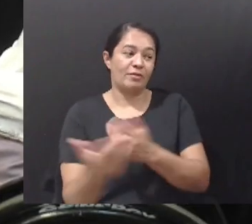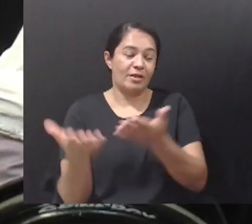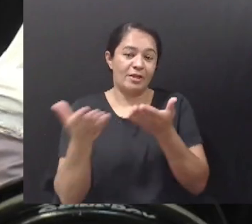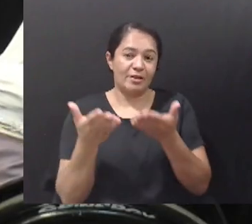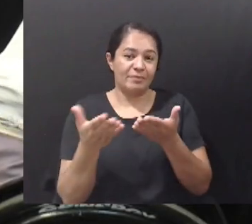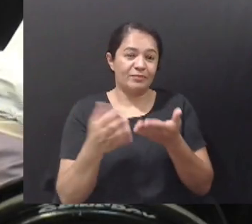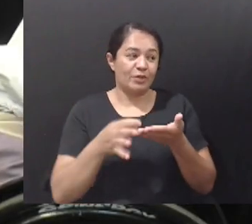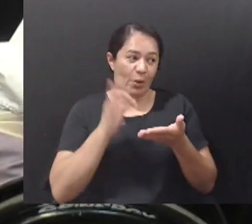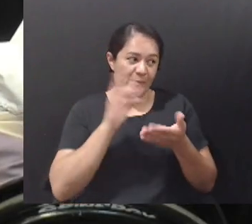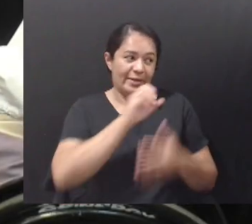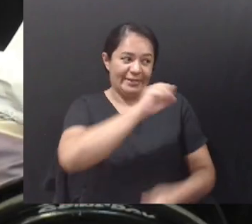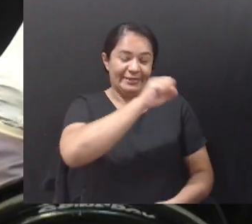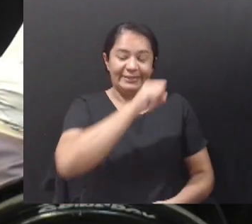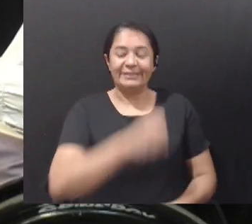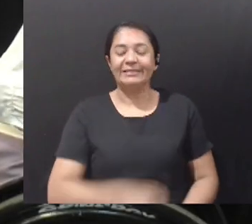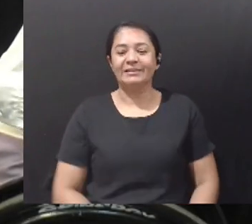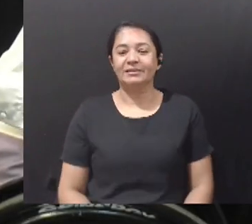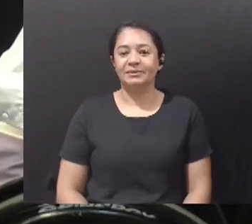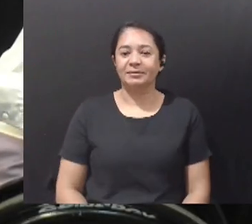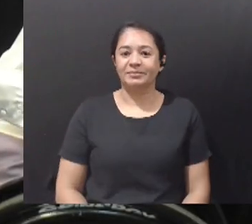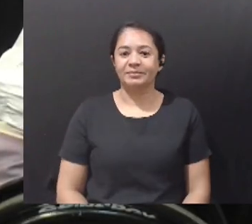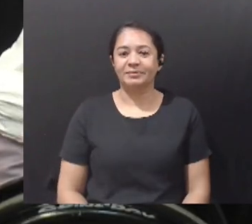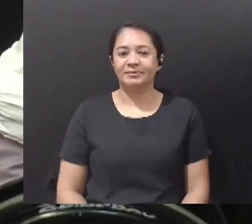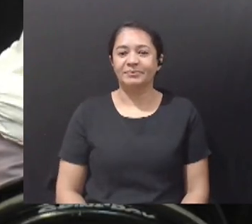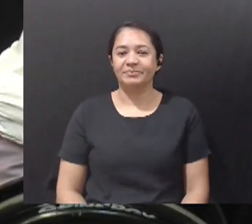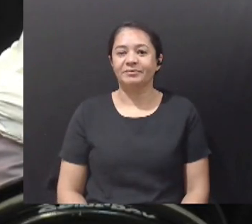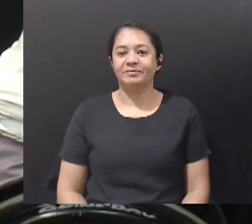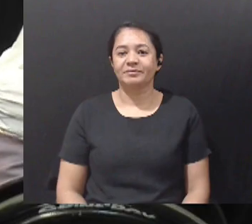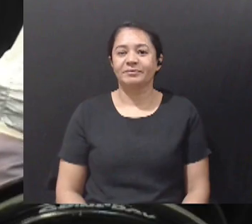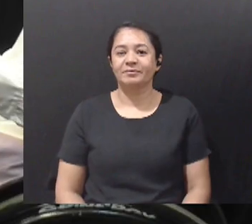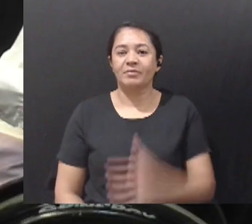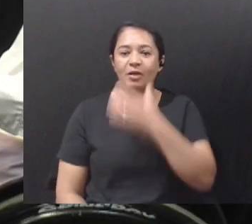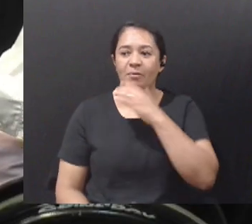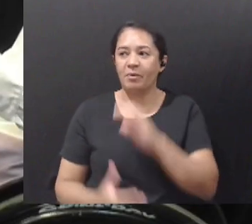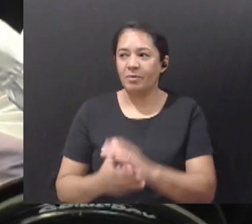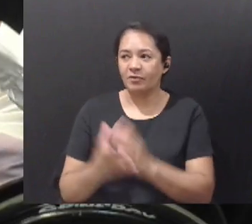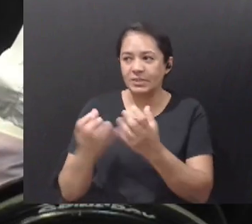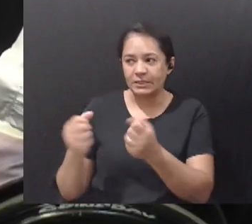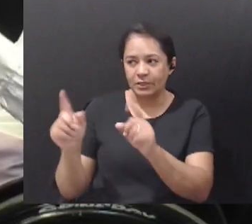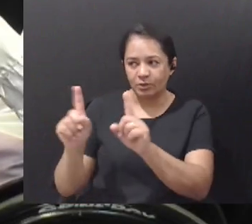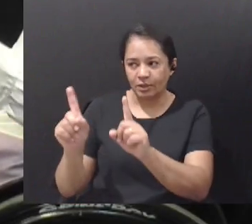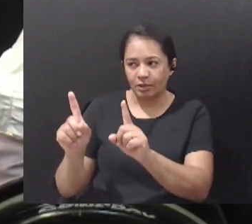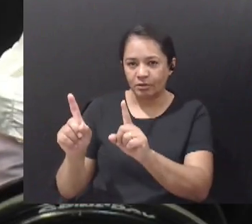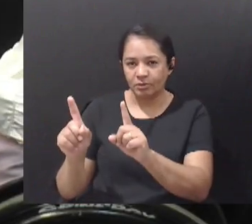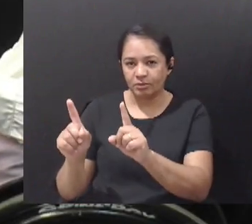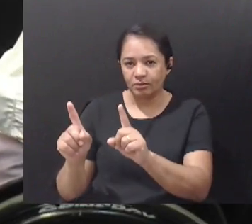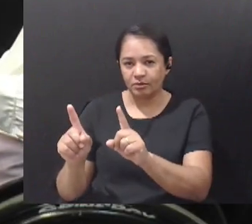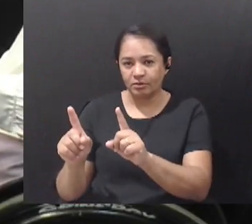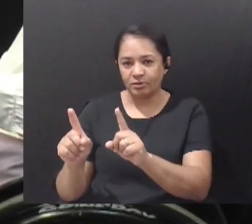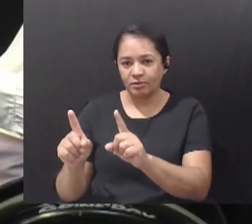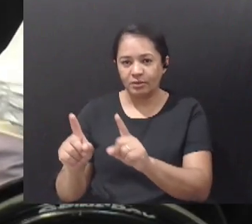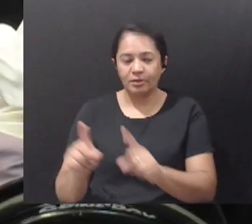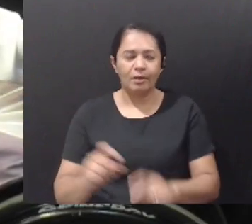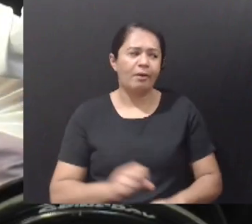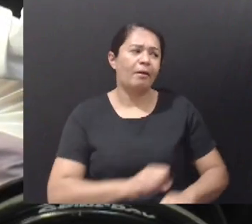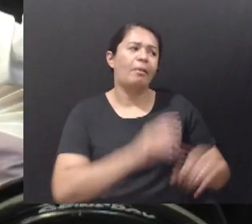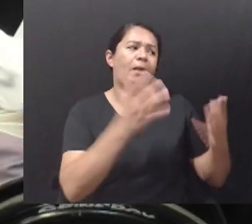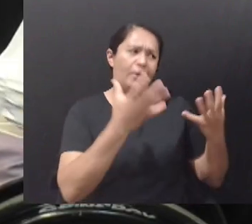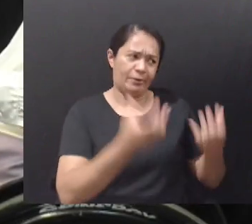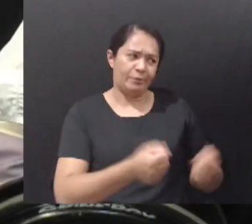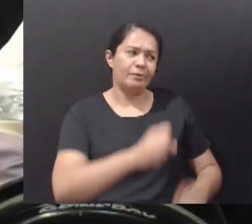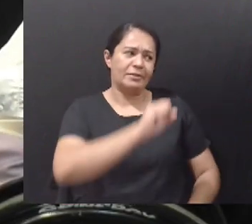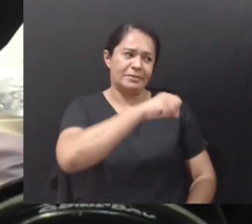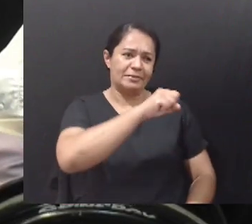tomei o café, bem. E aí ele falou assim, mas aí você não aceitou, né? Eu falei, claro, bem, claro que eu aceitei. Ele fez essa